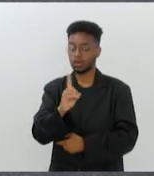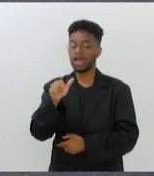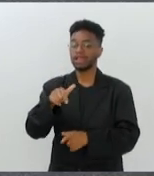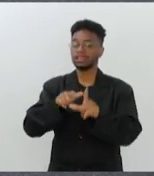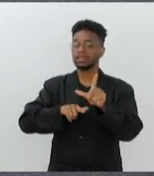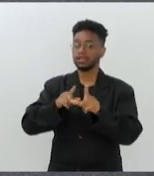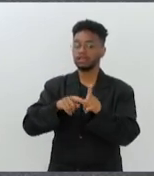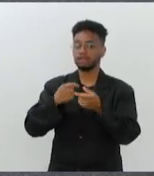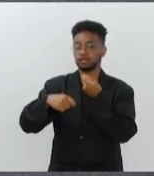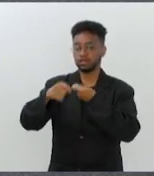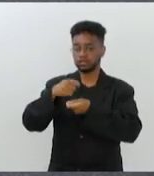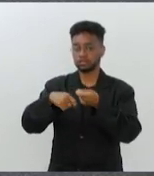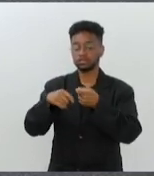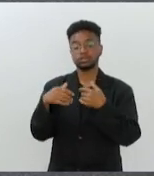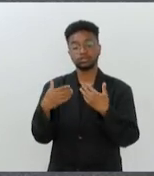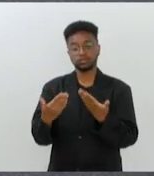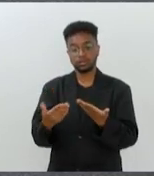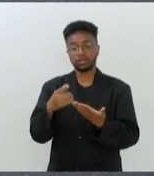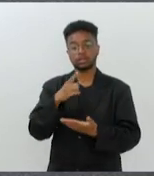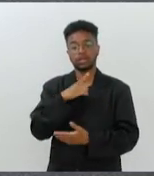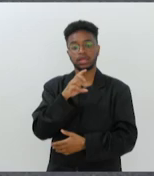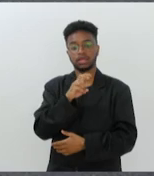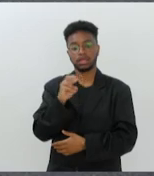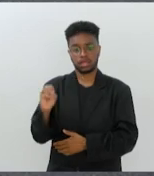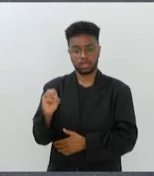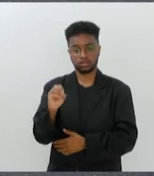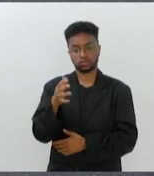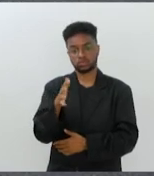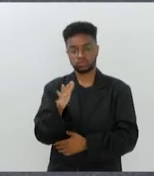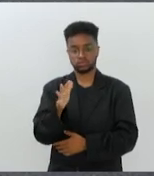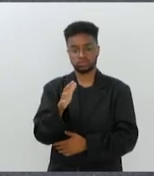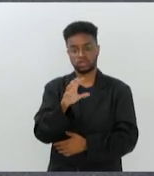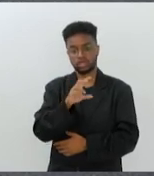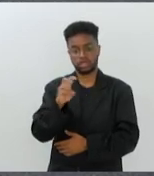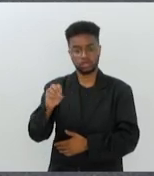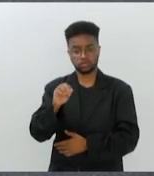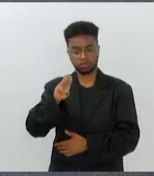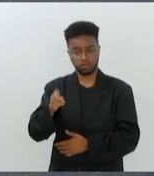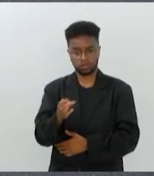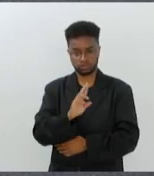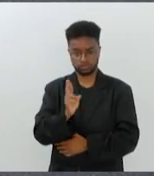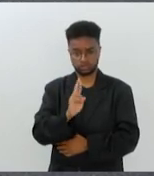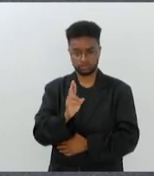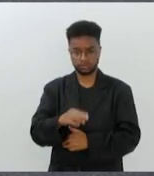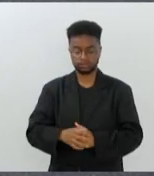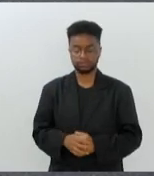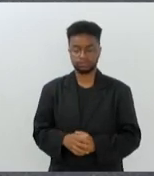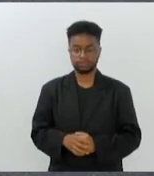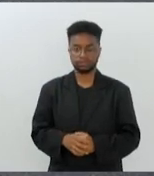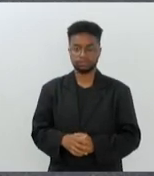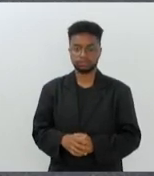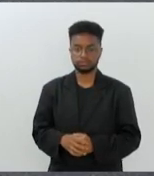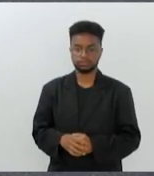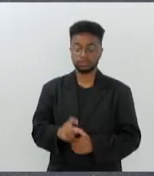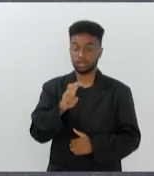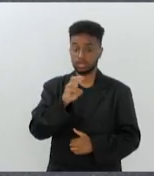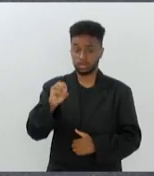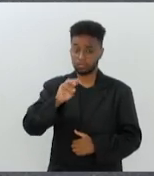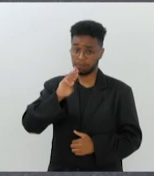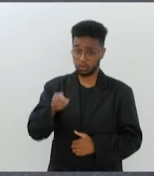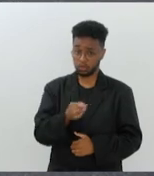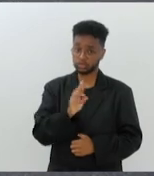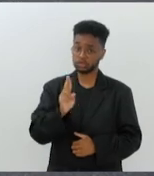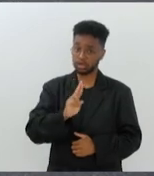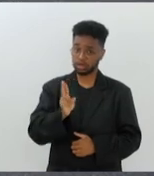financeiras, e que seria 500, na ordem de 500 milhões de reais. 500 milhões de